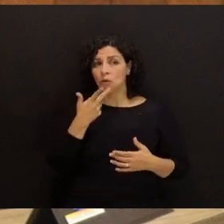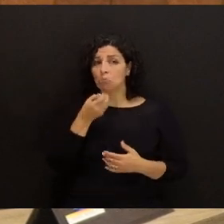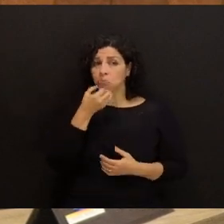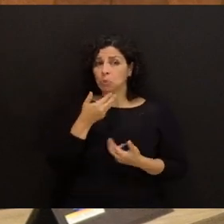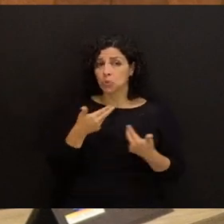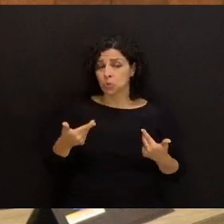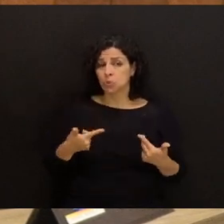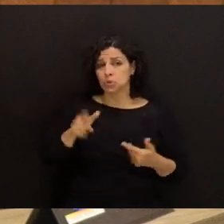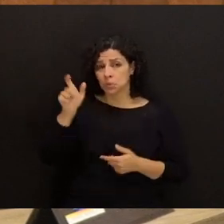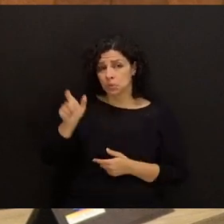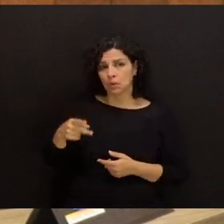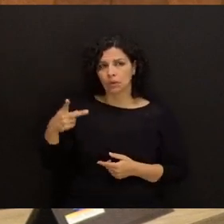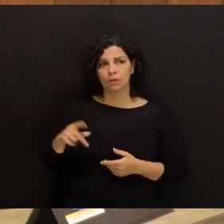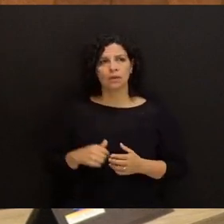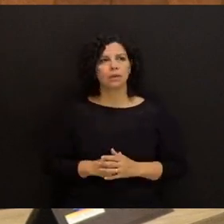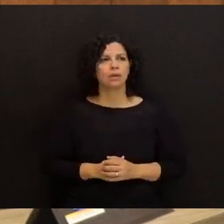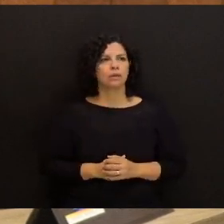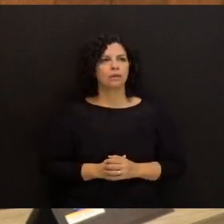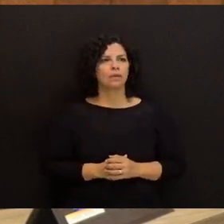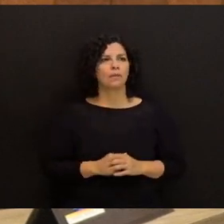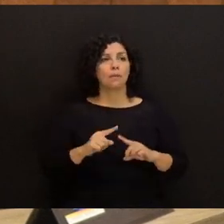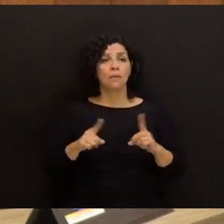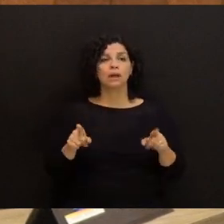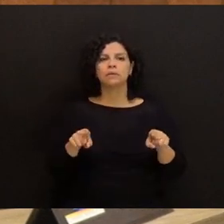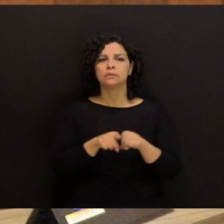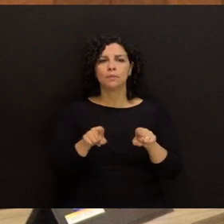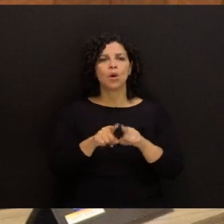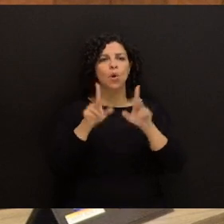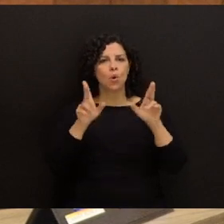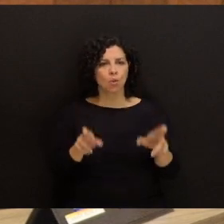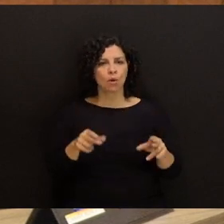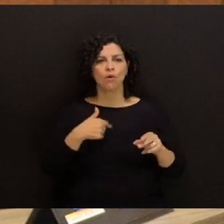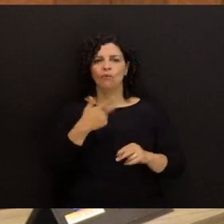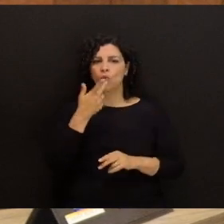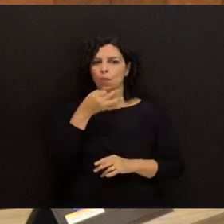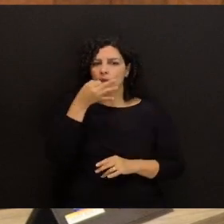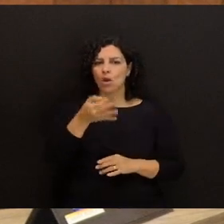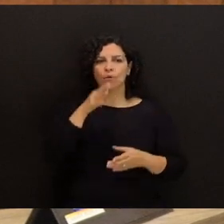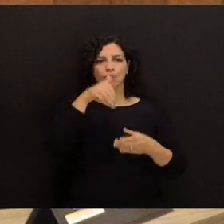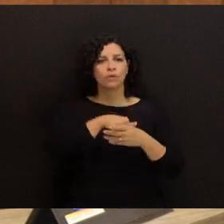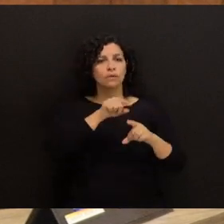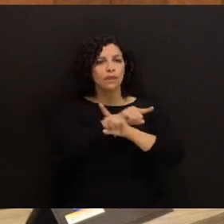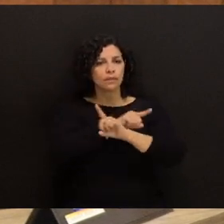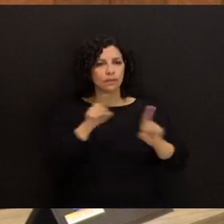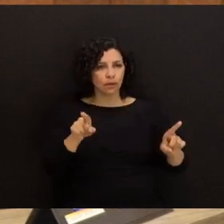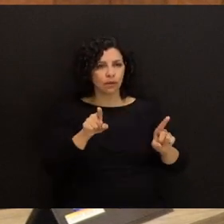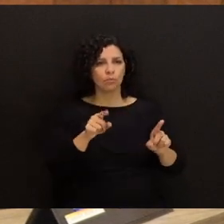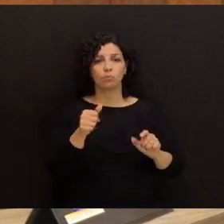boas da sua pessoa mas da mesma maneira que eu me manifestei contrariamente